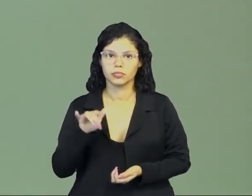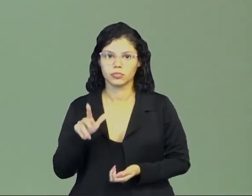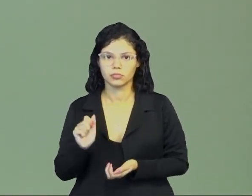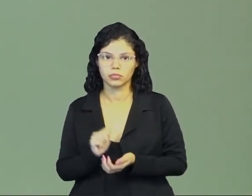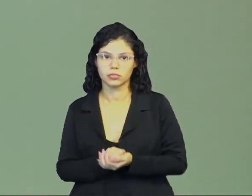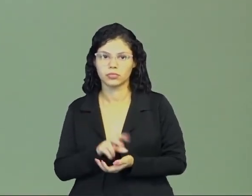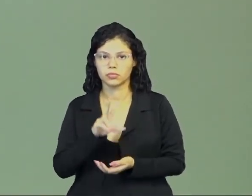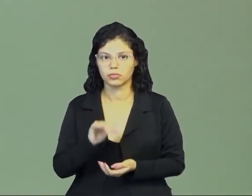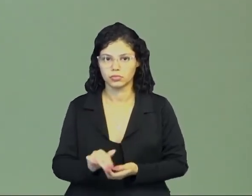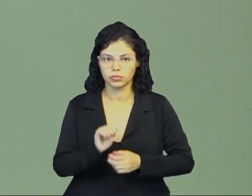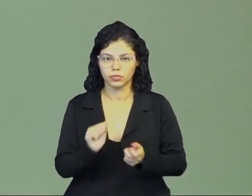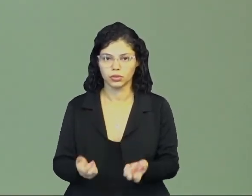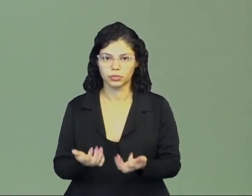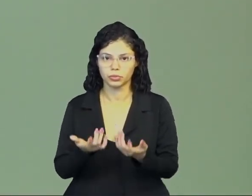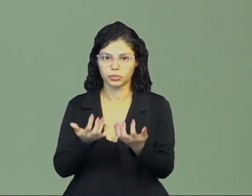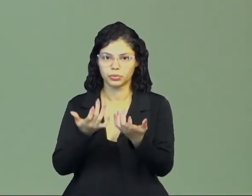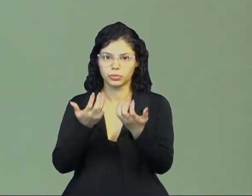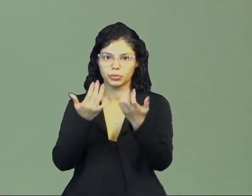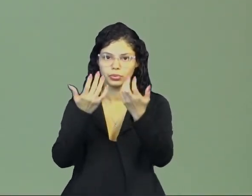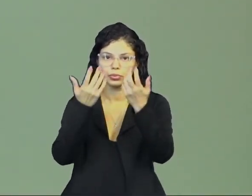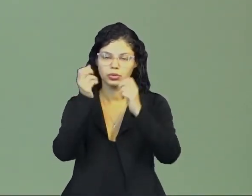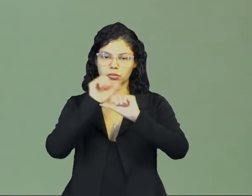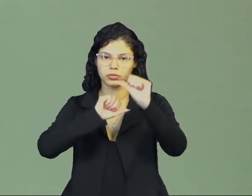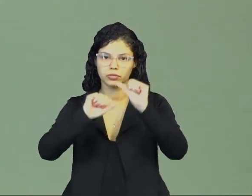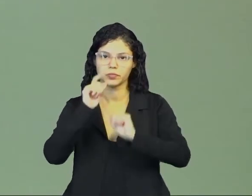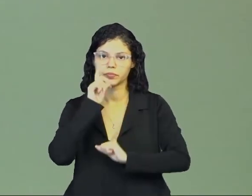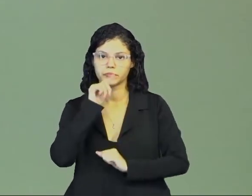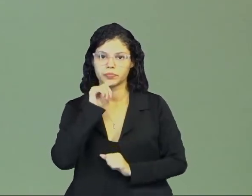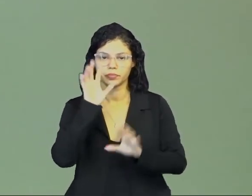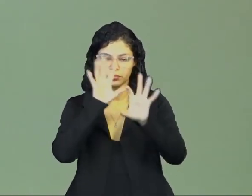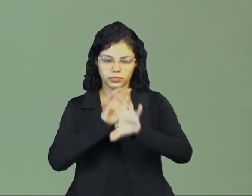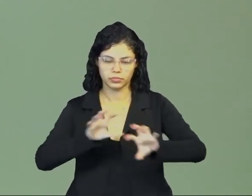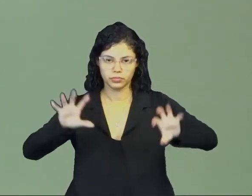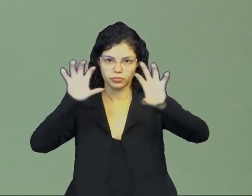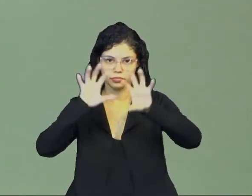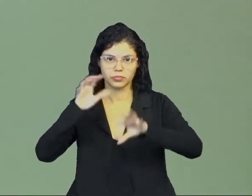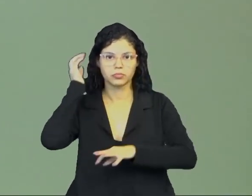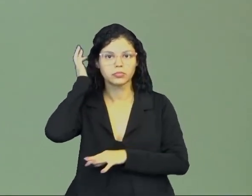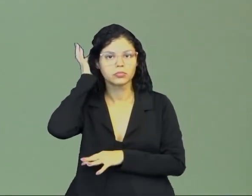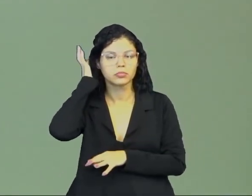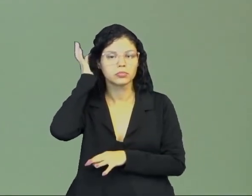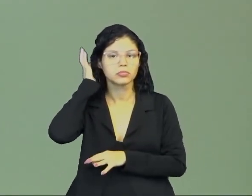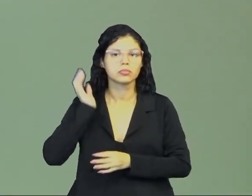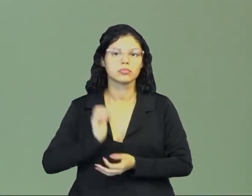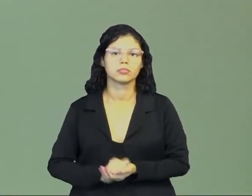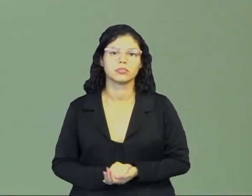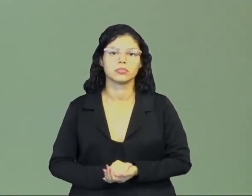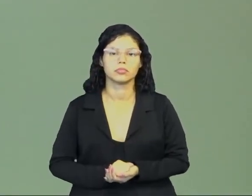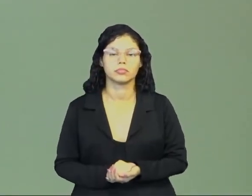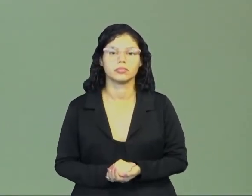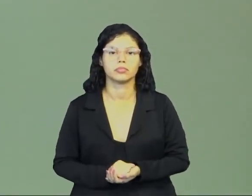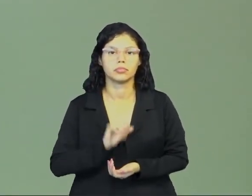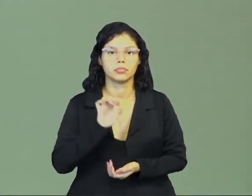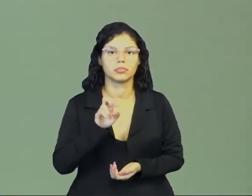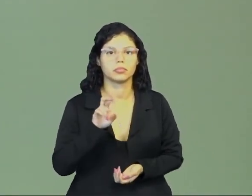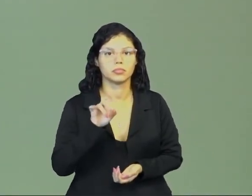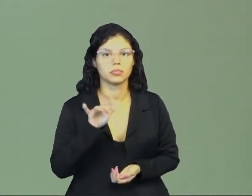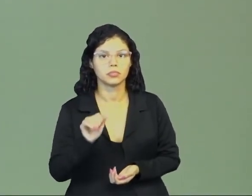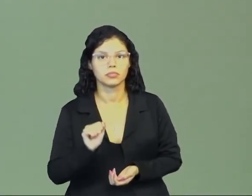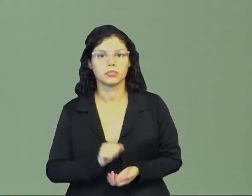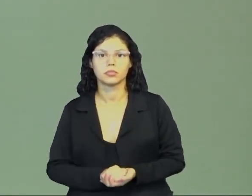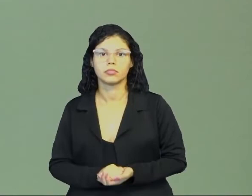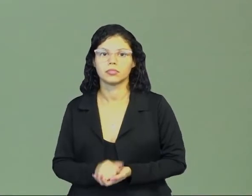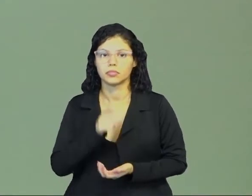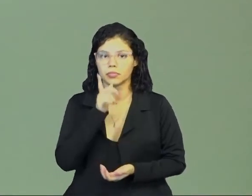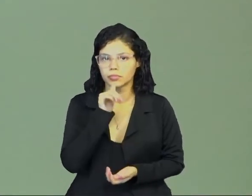líquido, então ela vai evaporar, se transformando essa água de estado líquido para estado de vapor. Nós temos também aí a ebulição, né? Nós temos